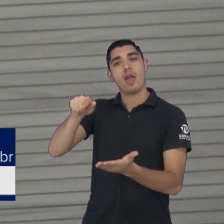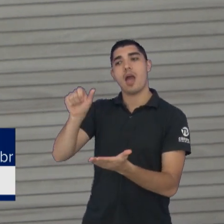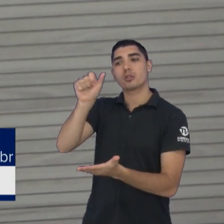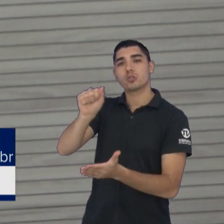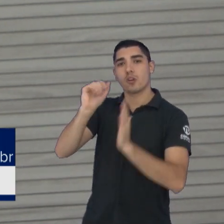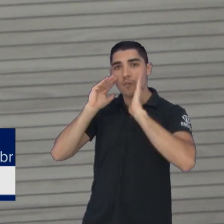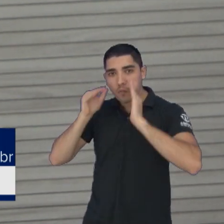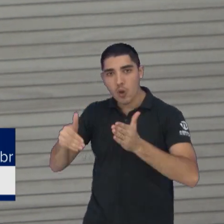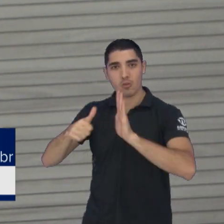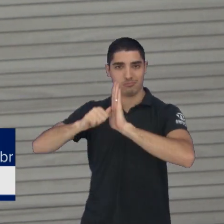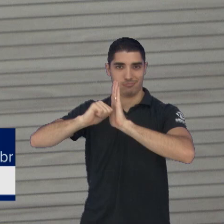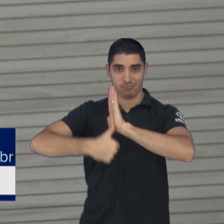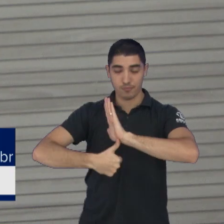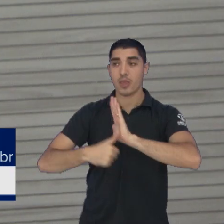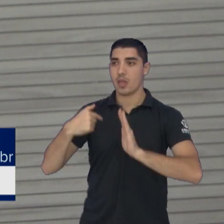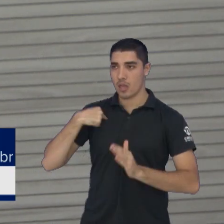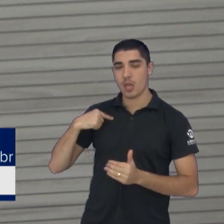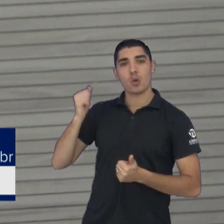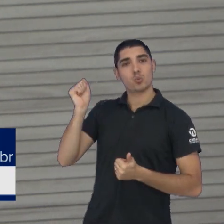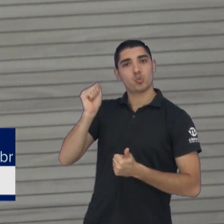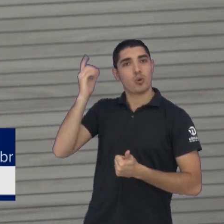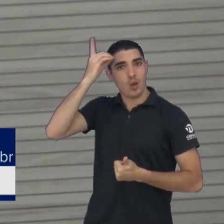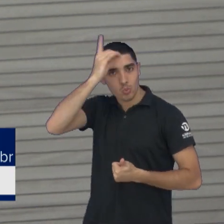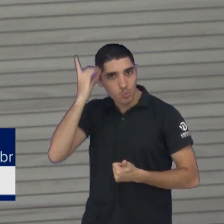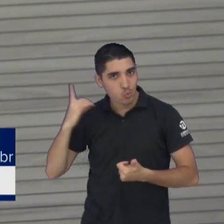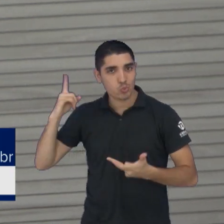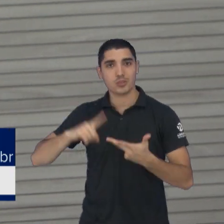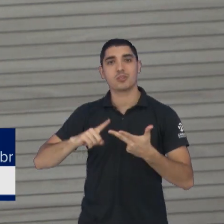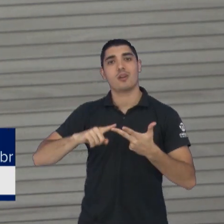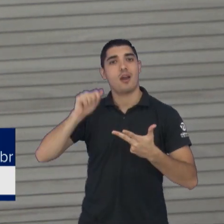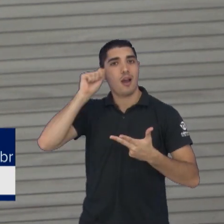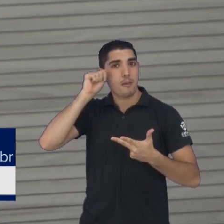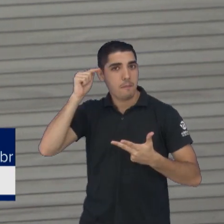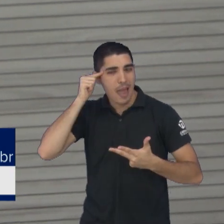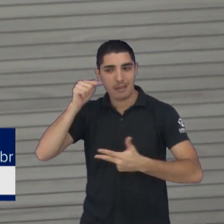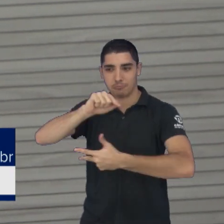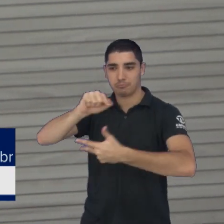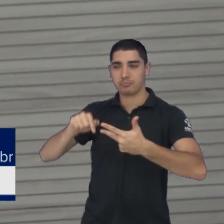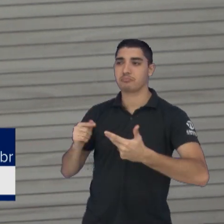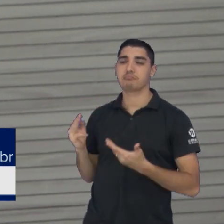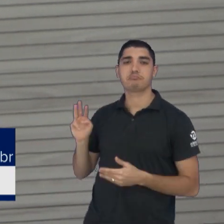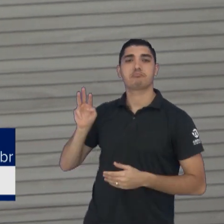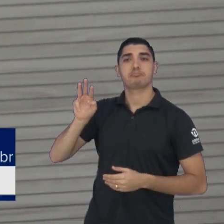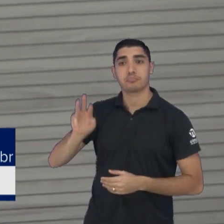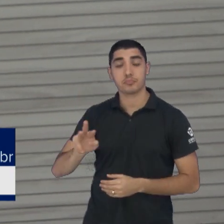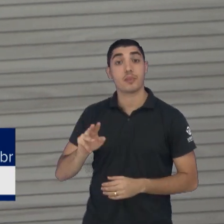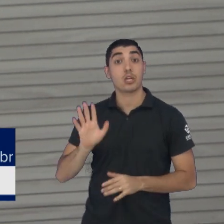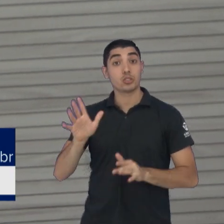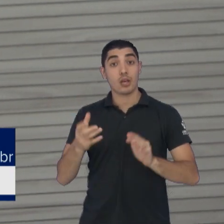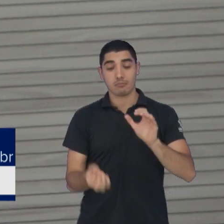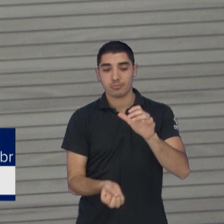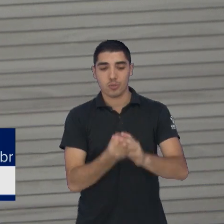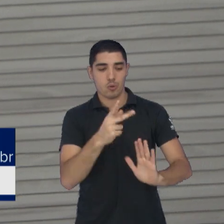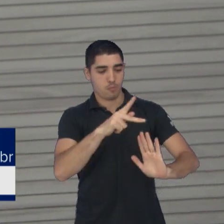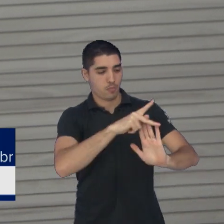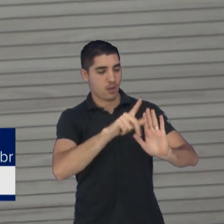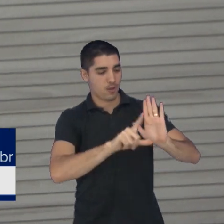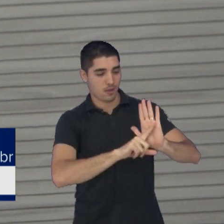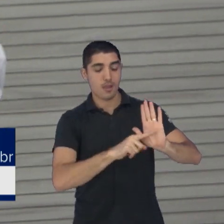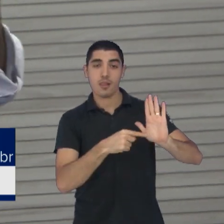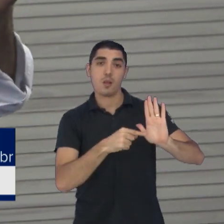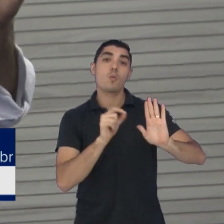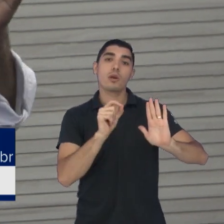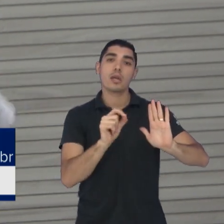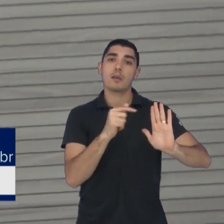lá a vereadora Dulce Rita, a vereadora Amélia Naomi. Apresentamos um projeto, um PL aqui na casa, para que a gente possa